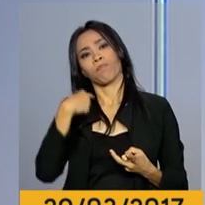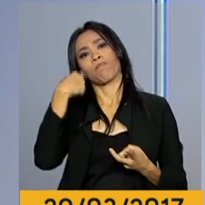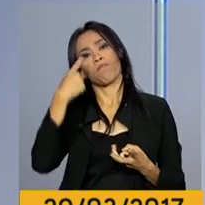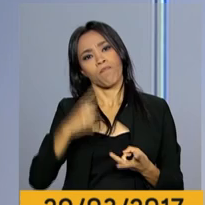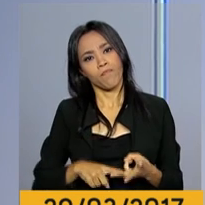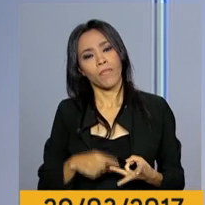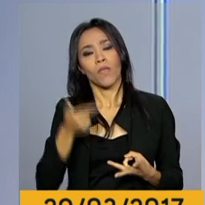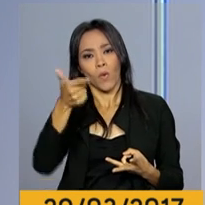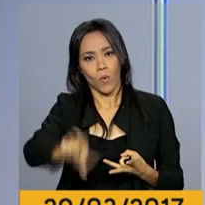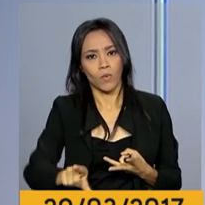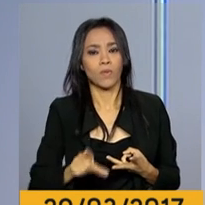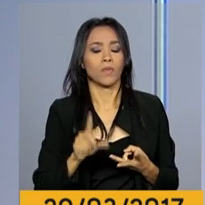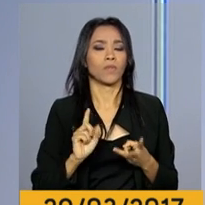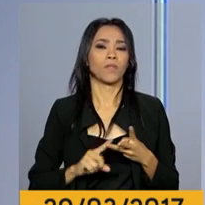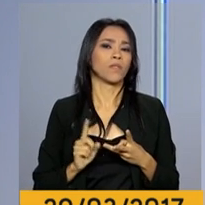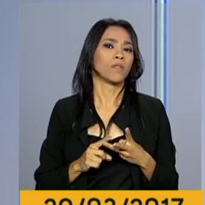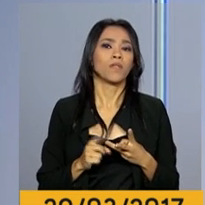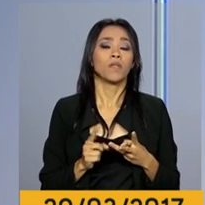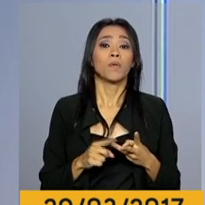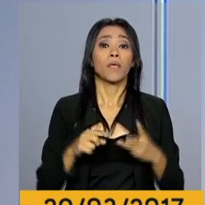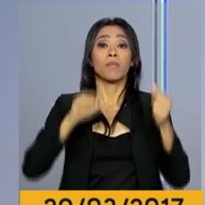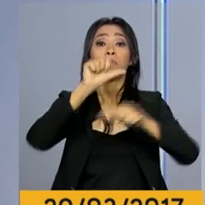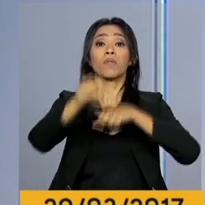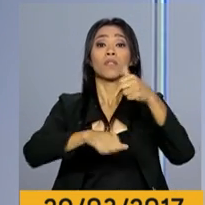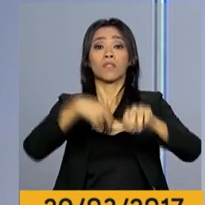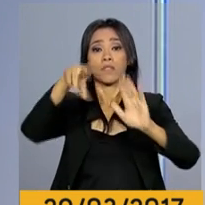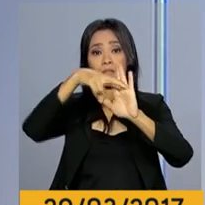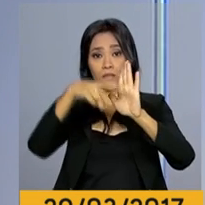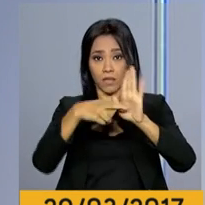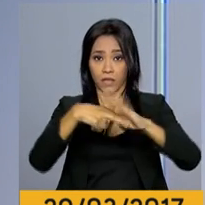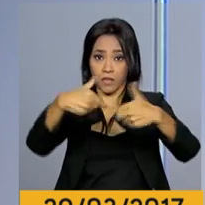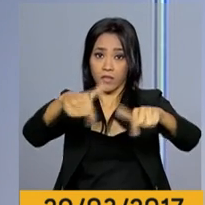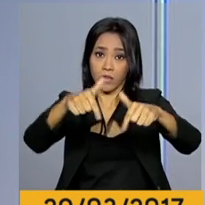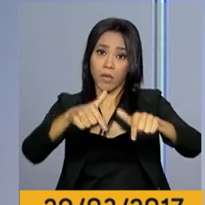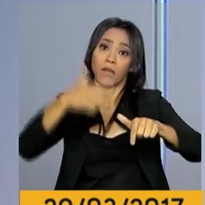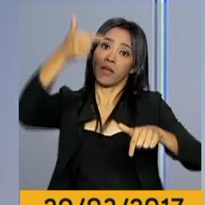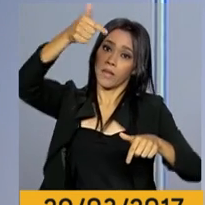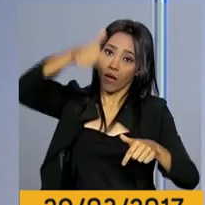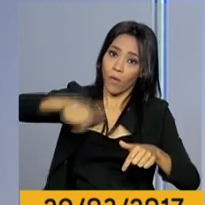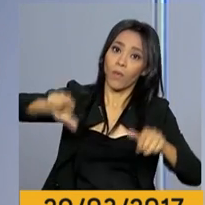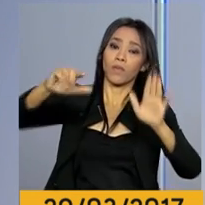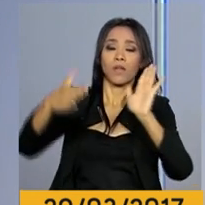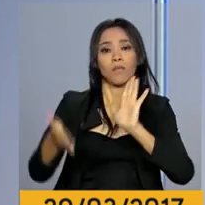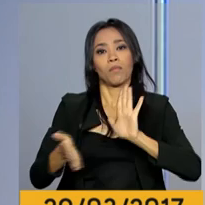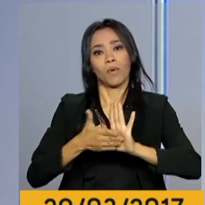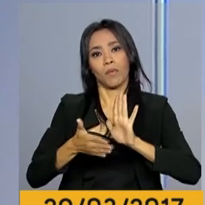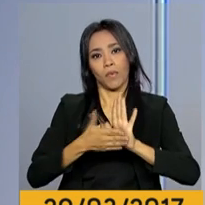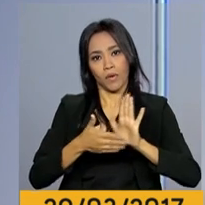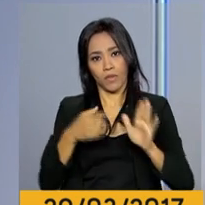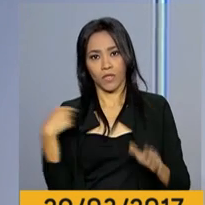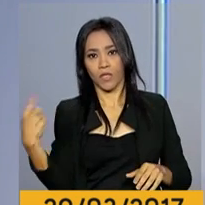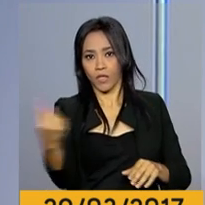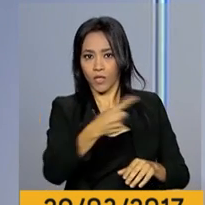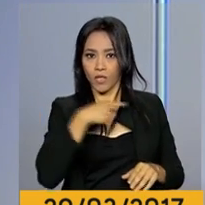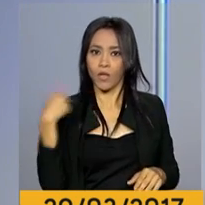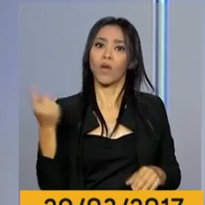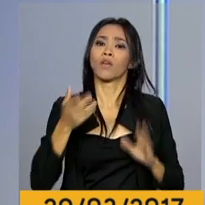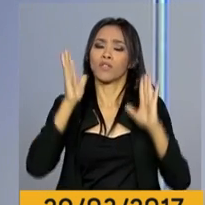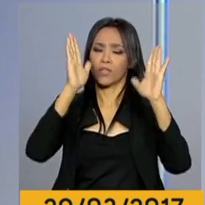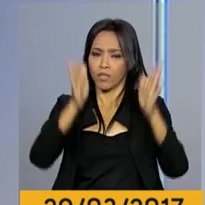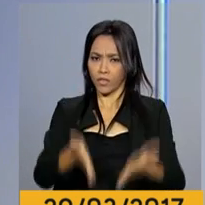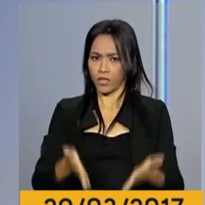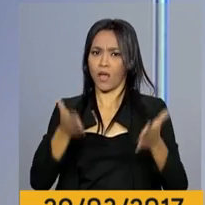a modernização da legislação trabalhista que era uma outra proposta que nós já havíamos feito